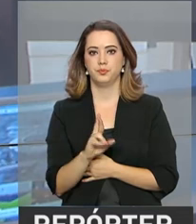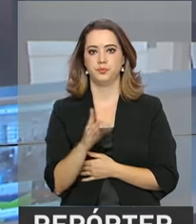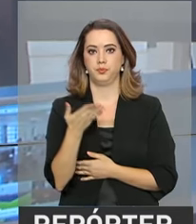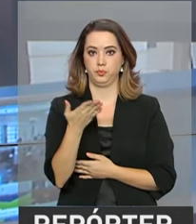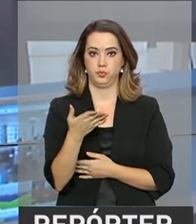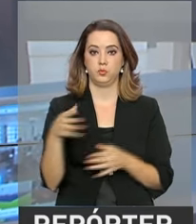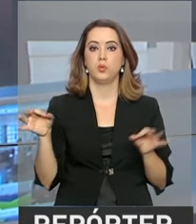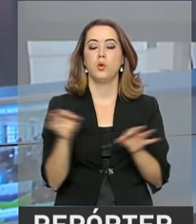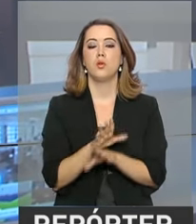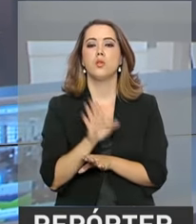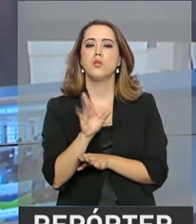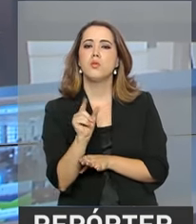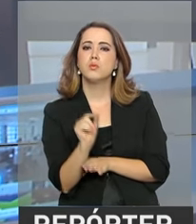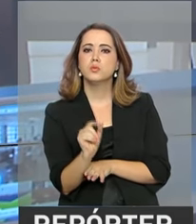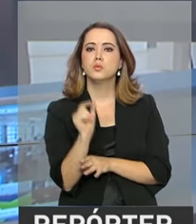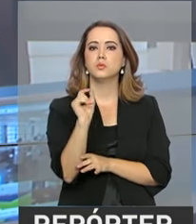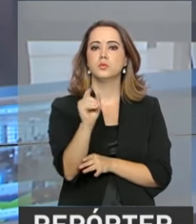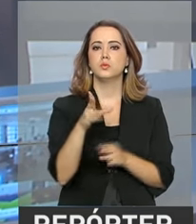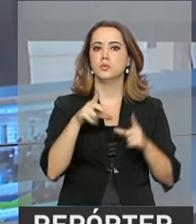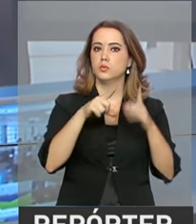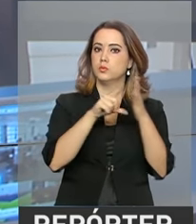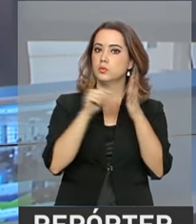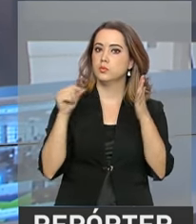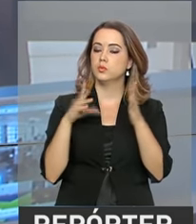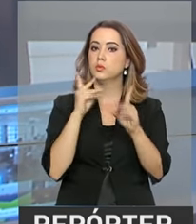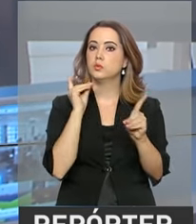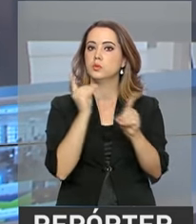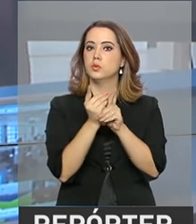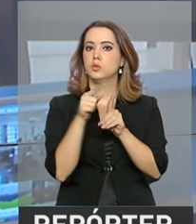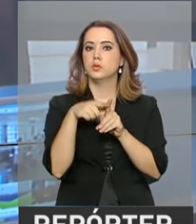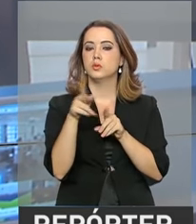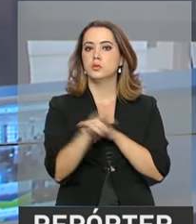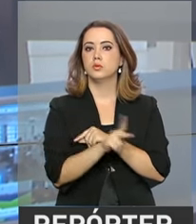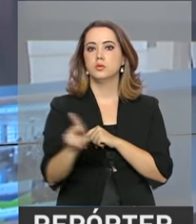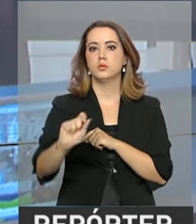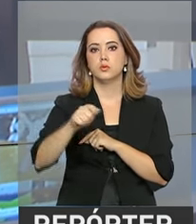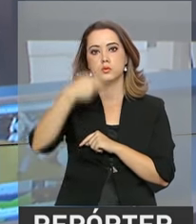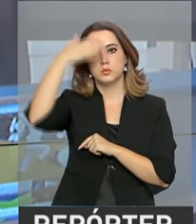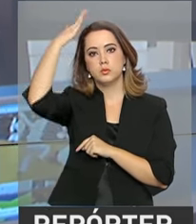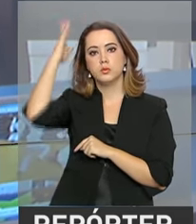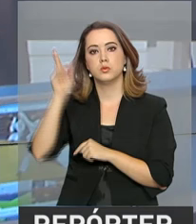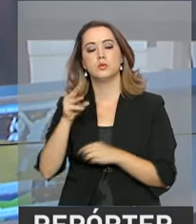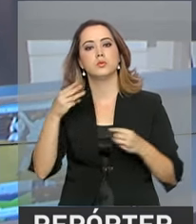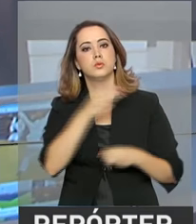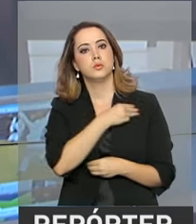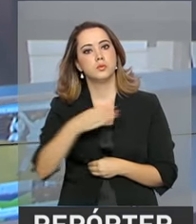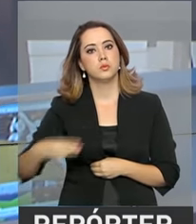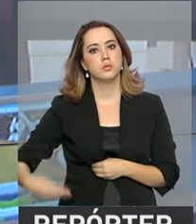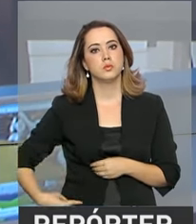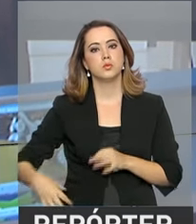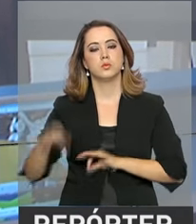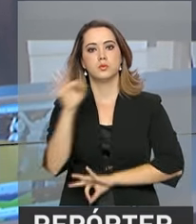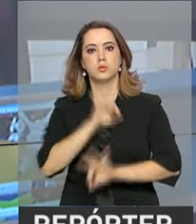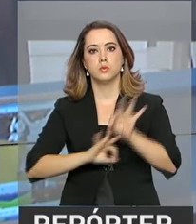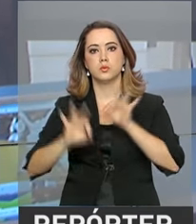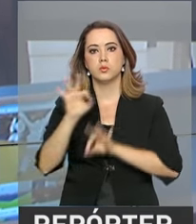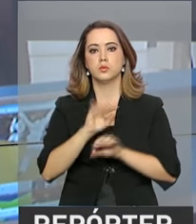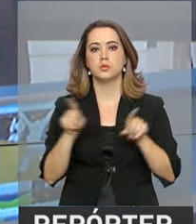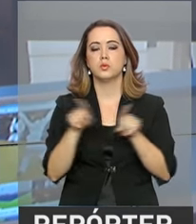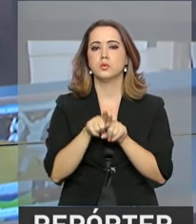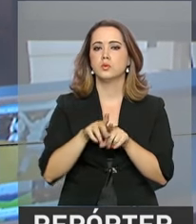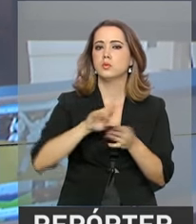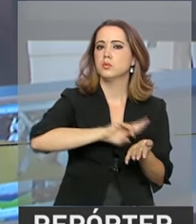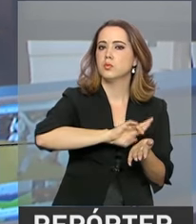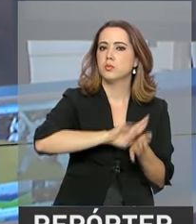pouco no Palácio do Planalto o encontro entre o presidente em exercício, Michel Temer, o ministro interino do Planejamento, Diogo Oliveira, e senadores do Norte